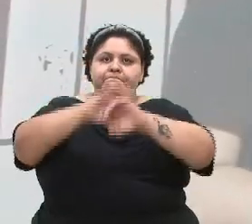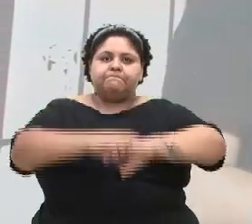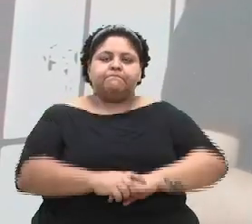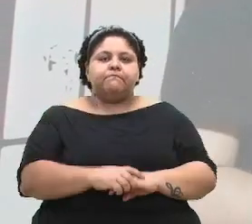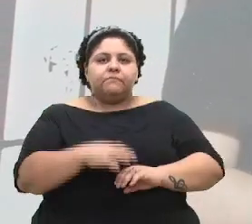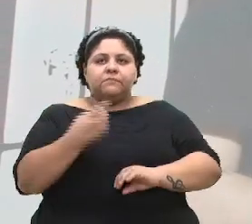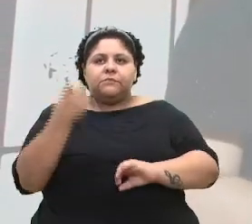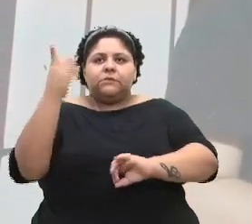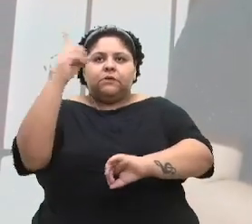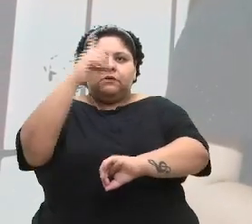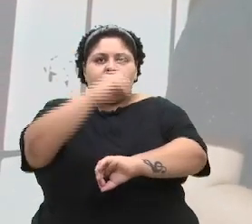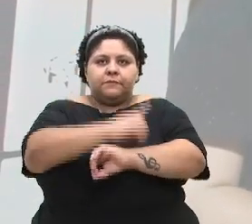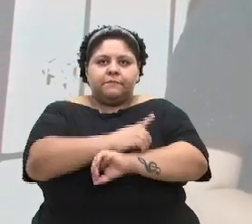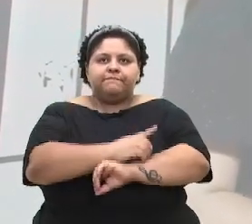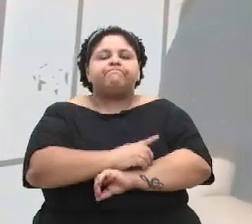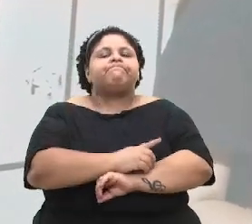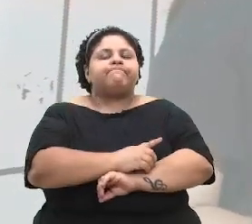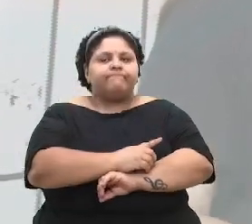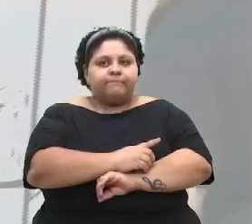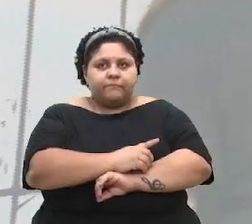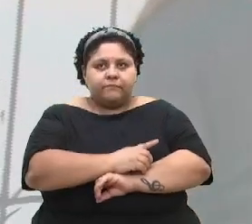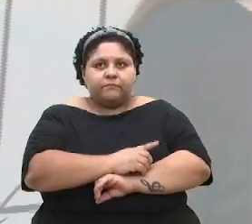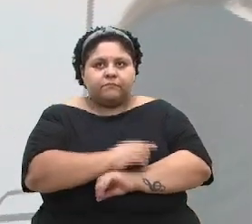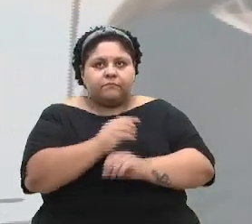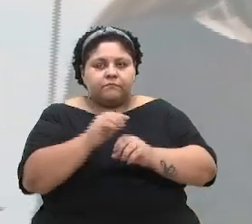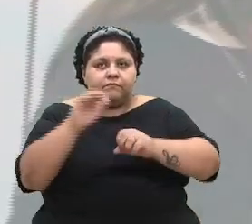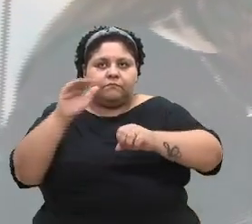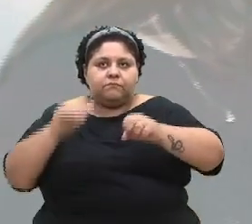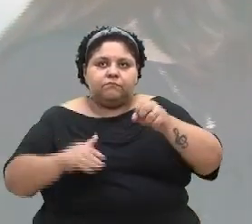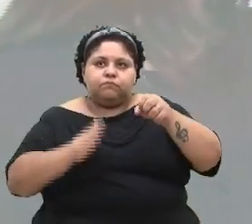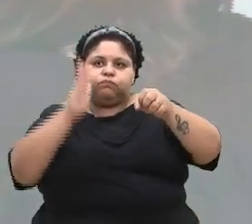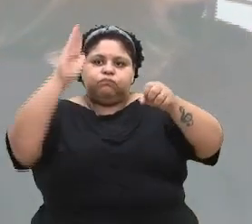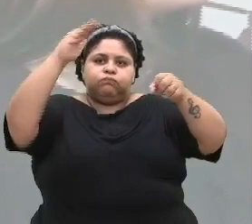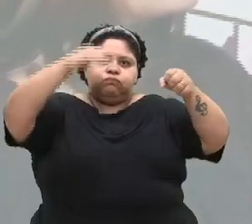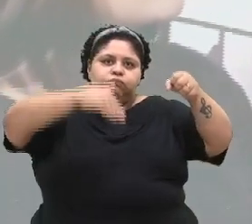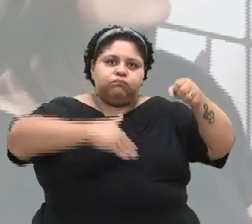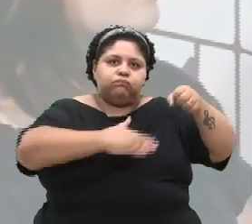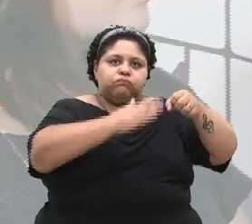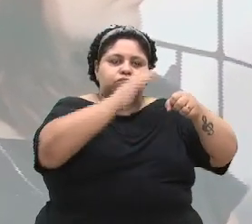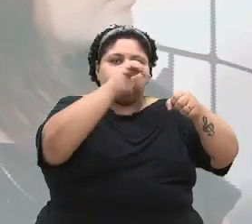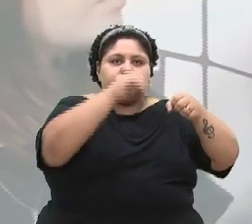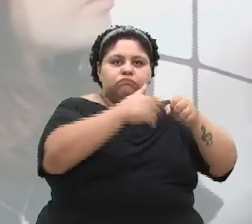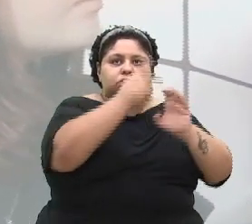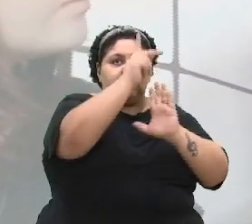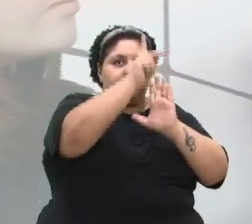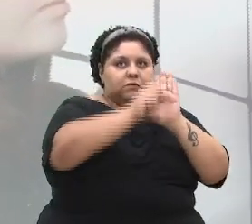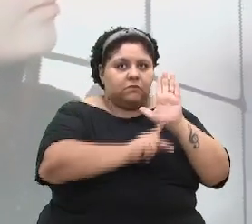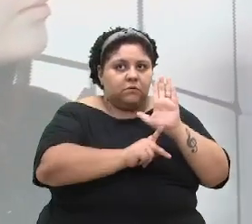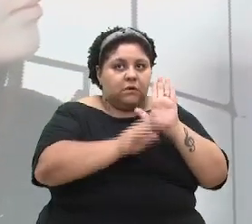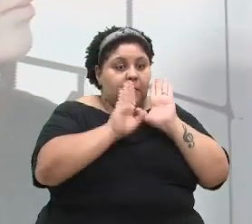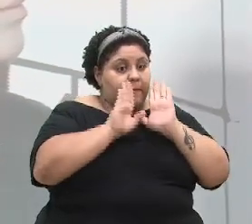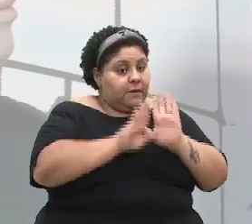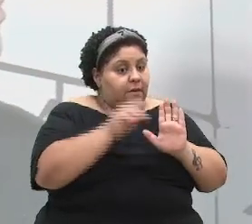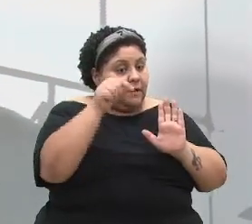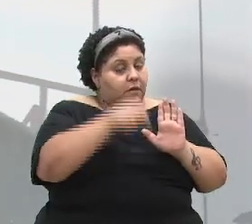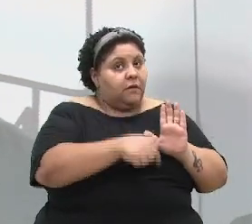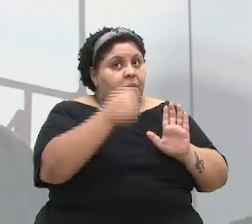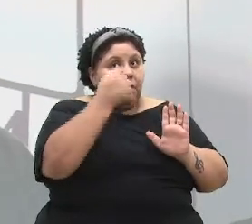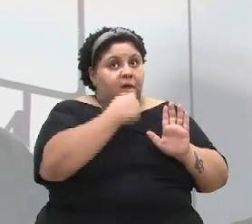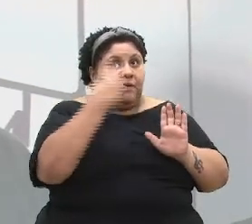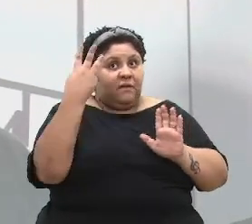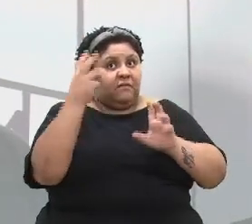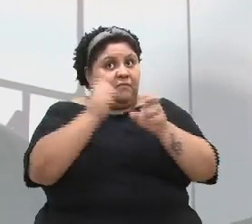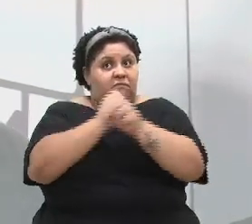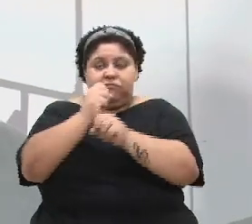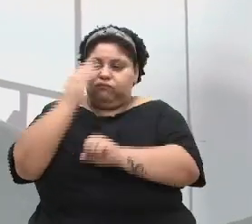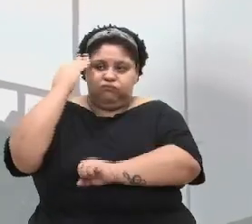Bom dia. O Trilhas e Montanhas é um evento que veio para ficar. Terceiro ano, um